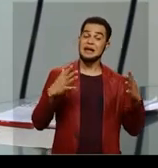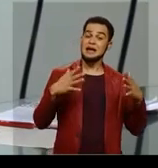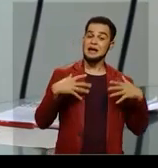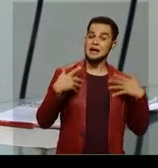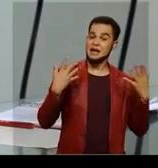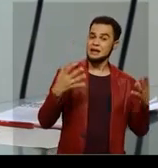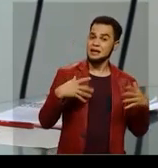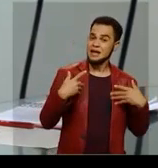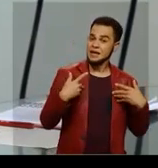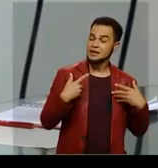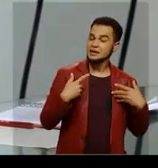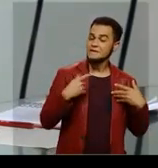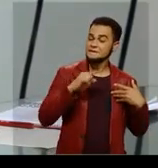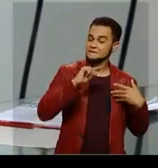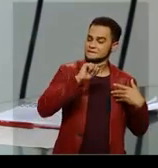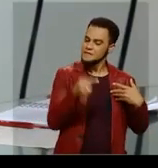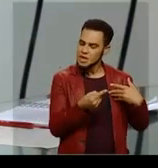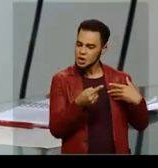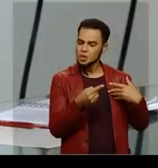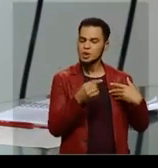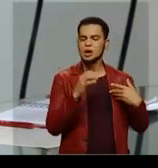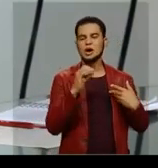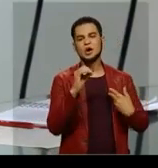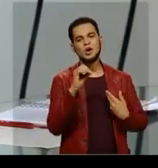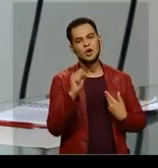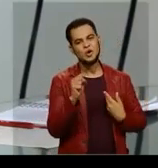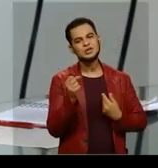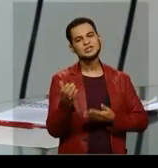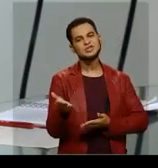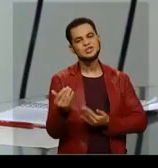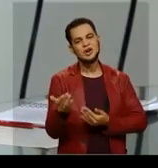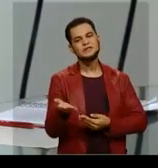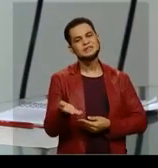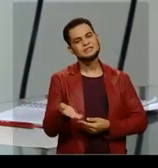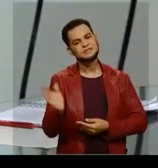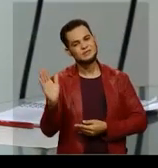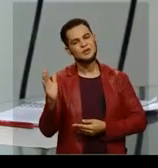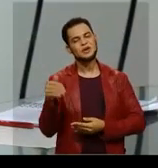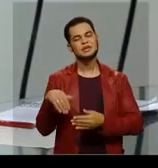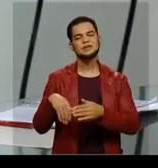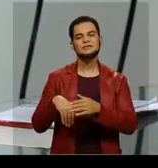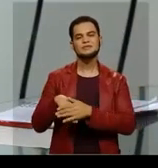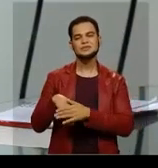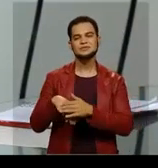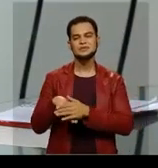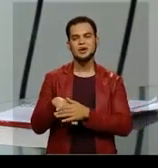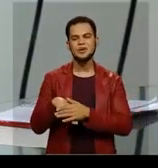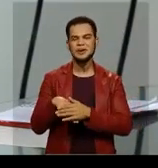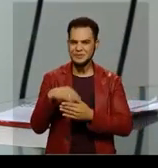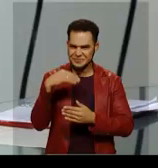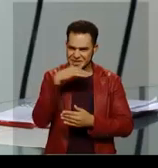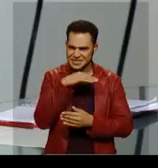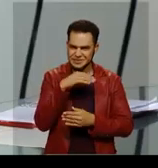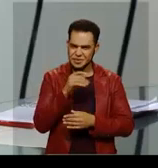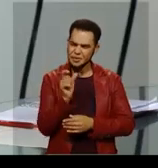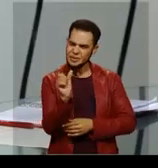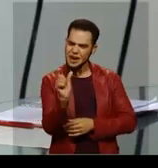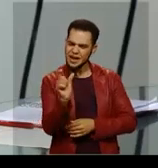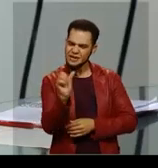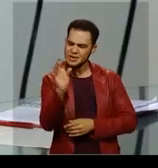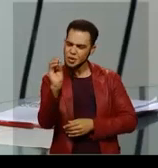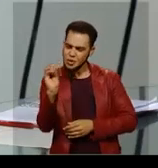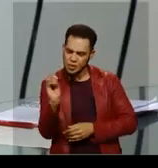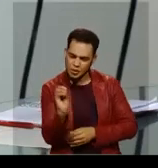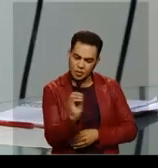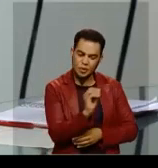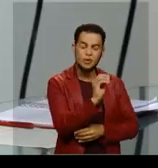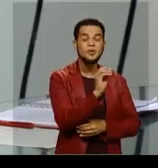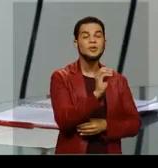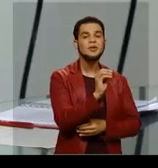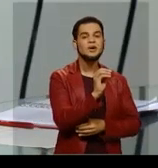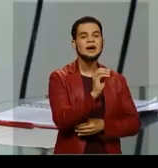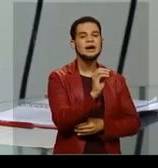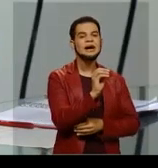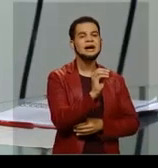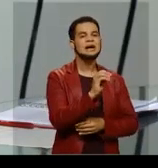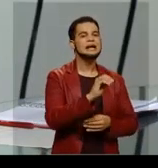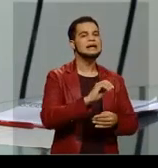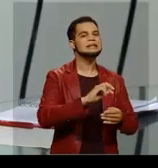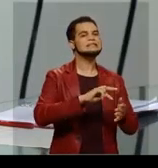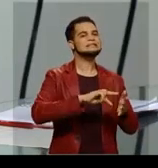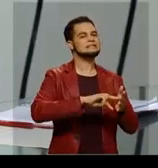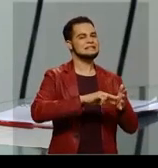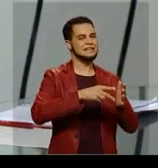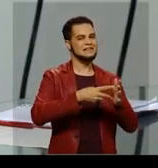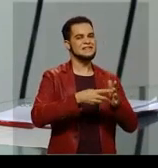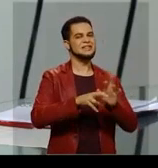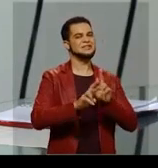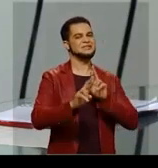futebol. Notaram? Então, mudou a palavra de lugar e mudou uma vírgula. Então, ambiguidade é